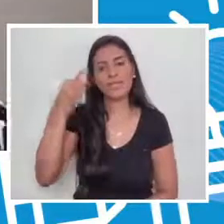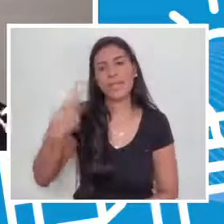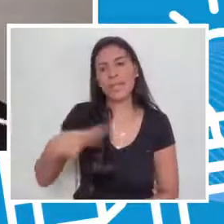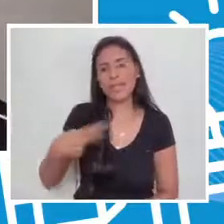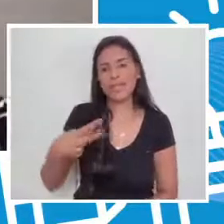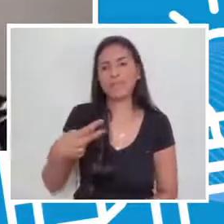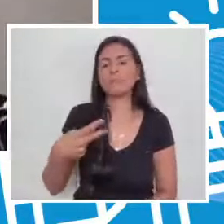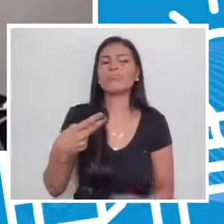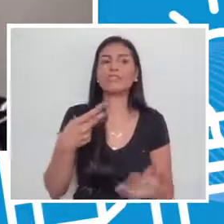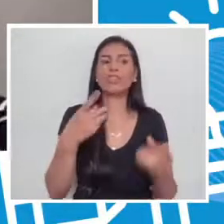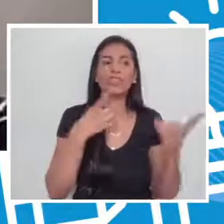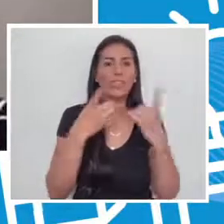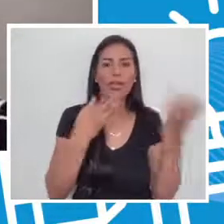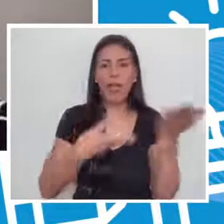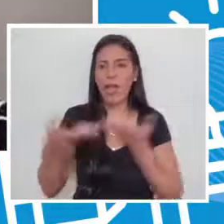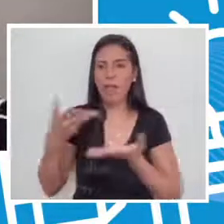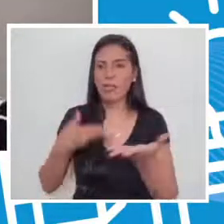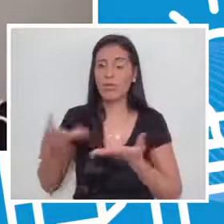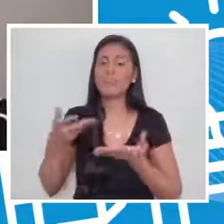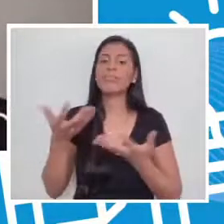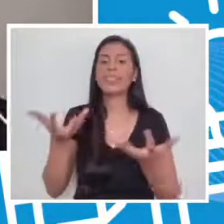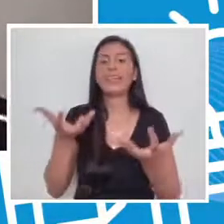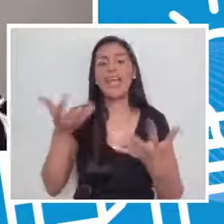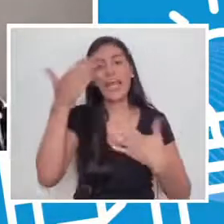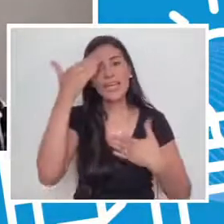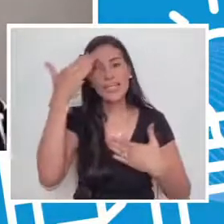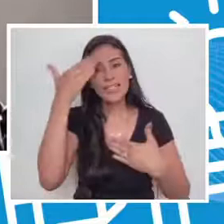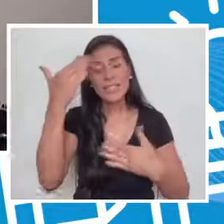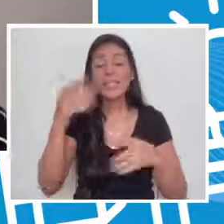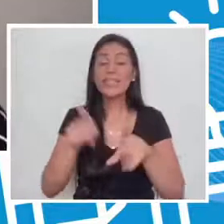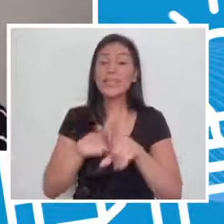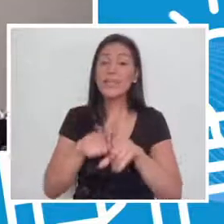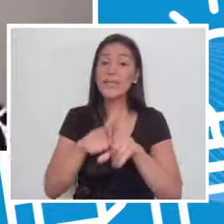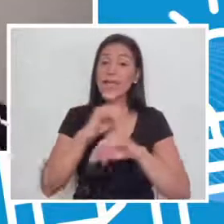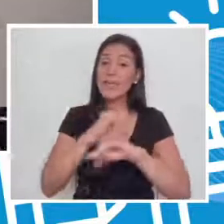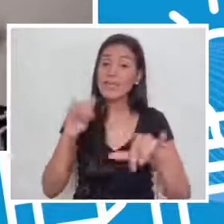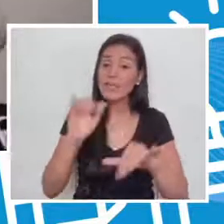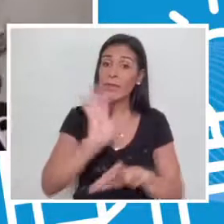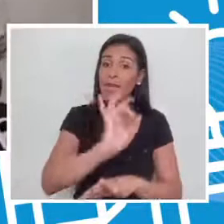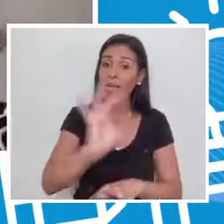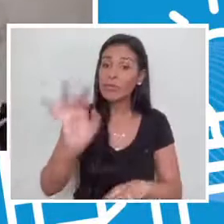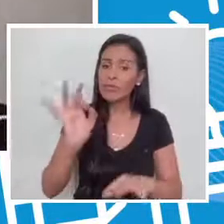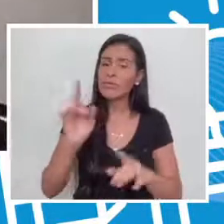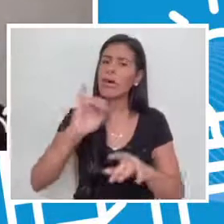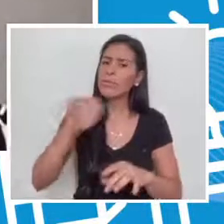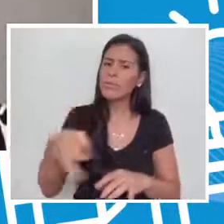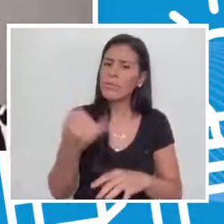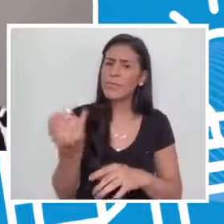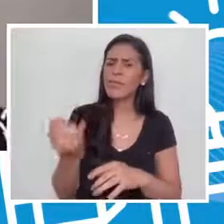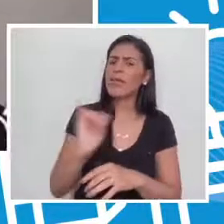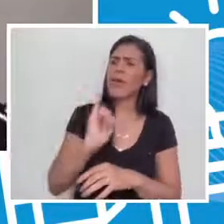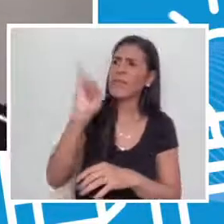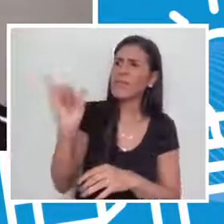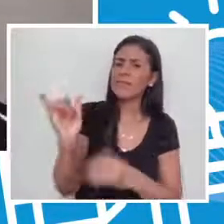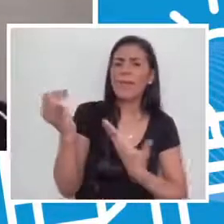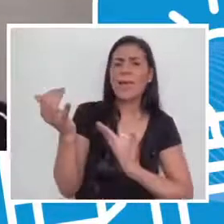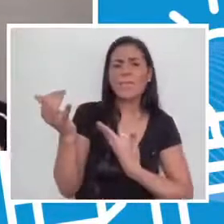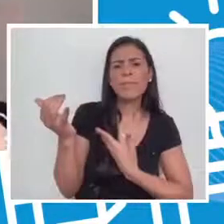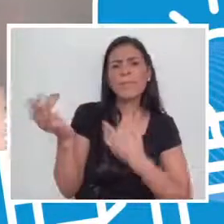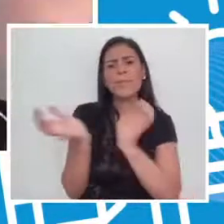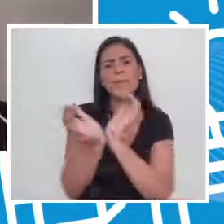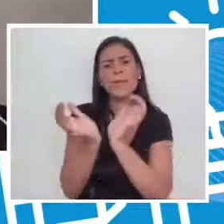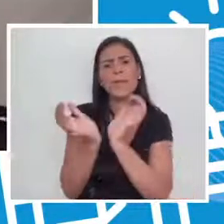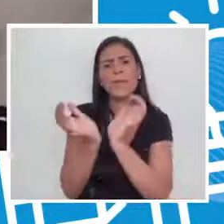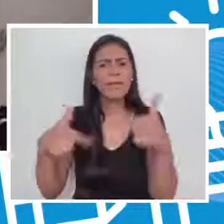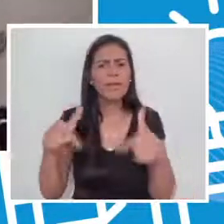lembrar novamente cada um de vocês de convide um amigo, um colega seu do trabalho, tá certo?